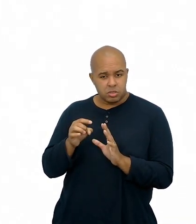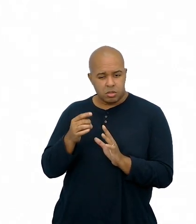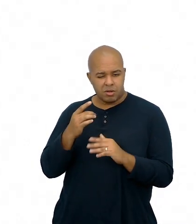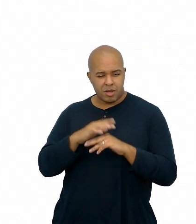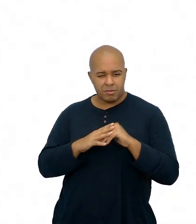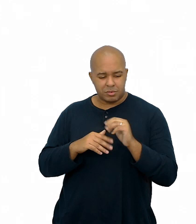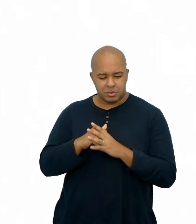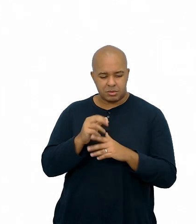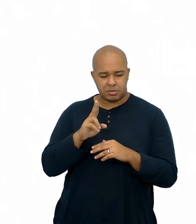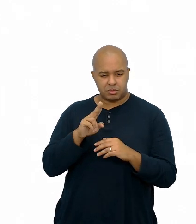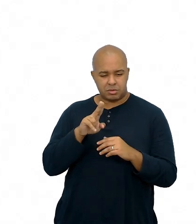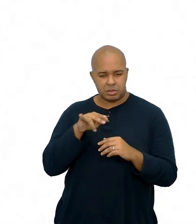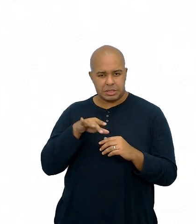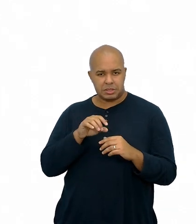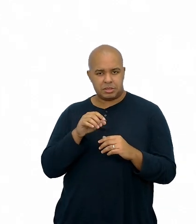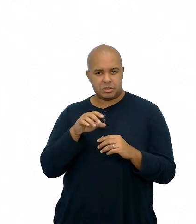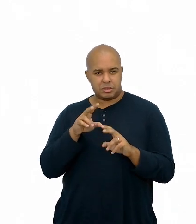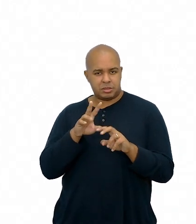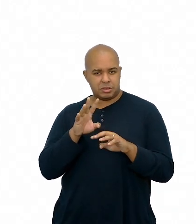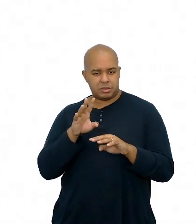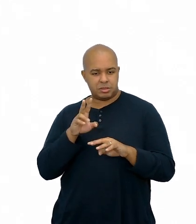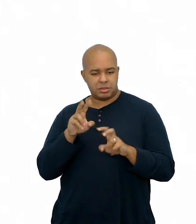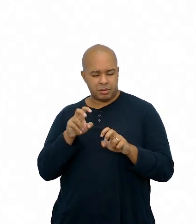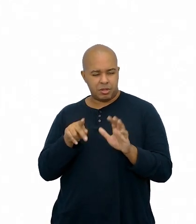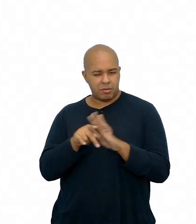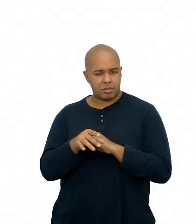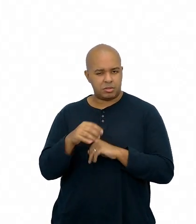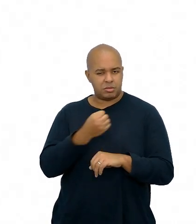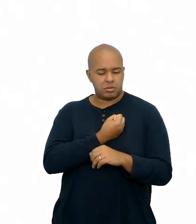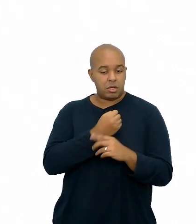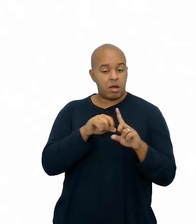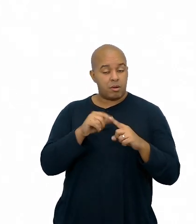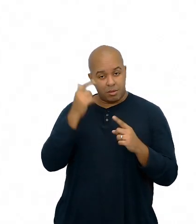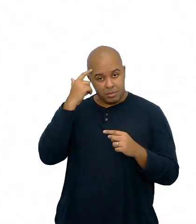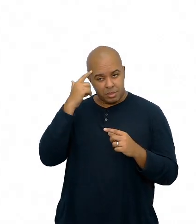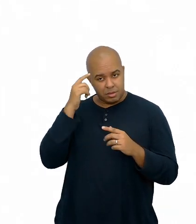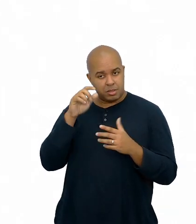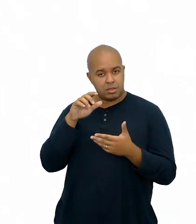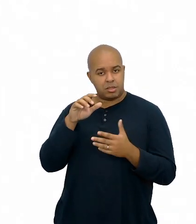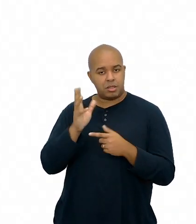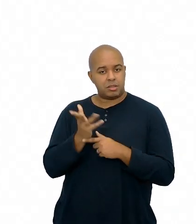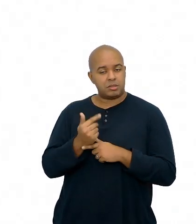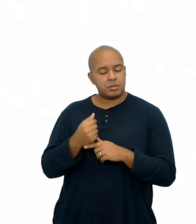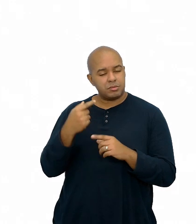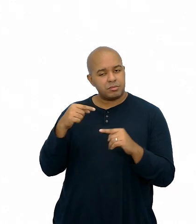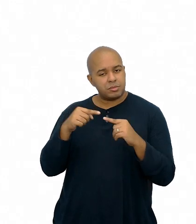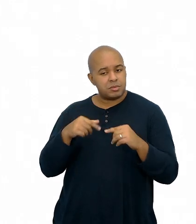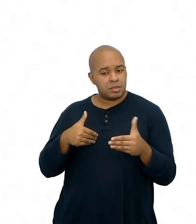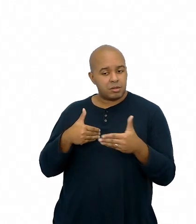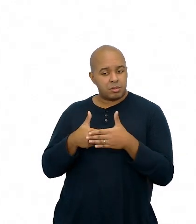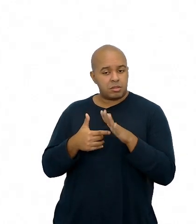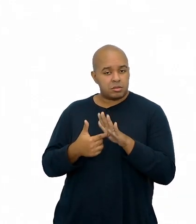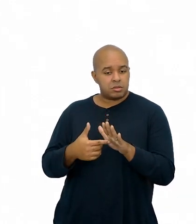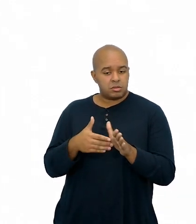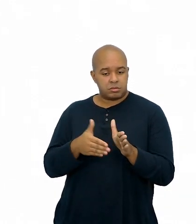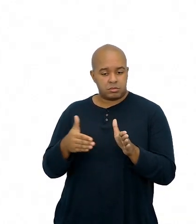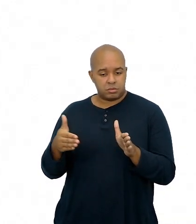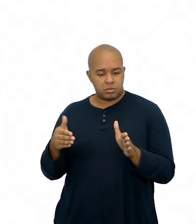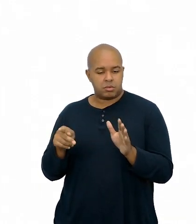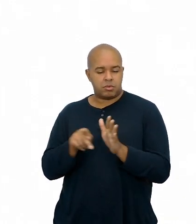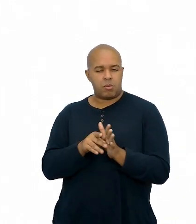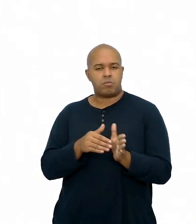habilidades da unidade temática de números, mas que o pensamento algébrico se apresenta durante